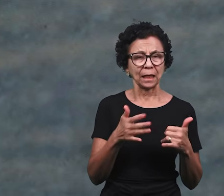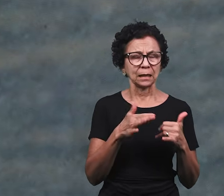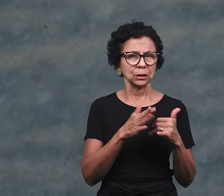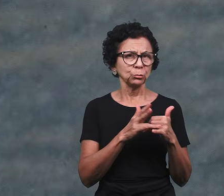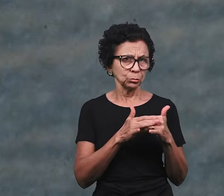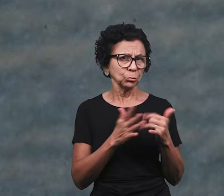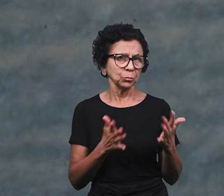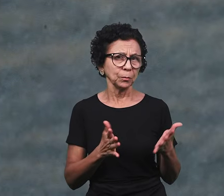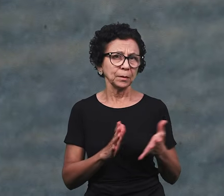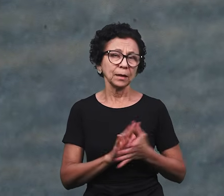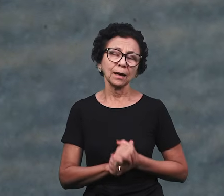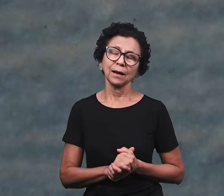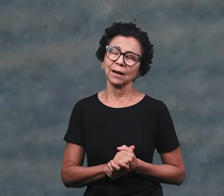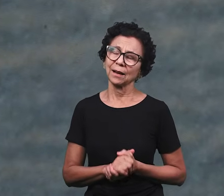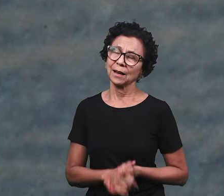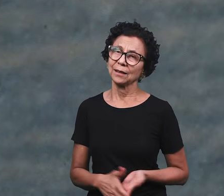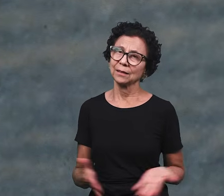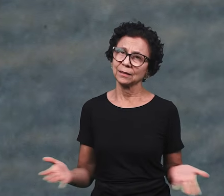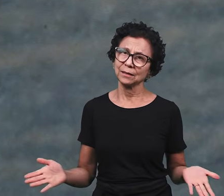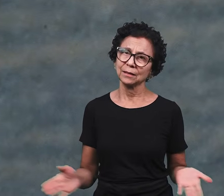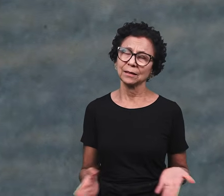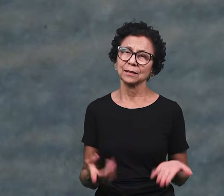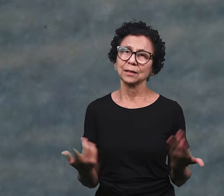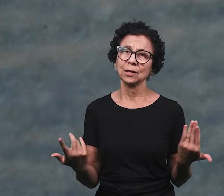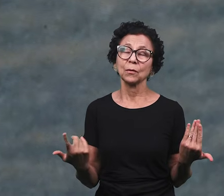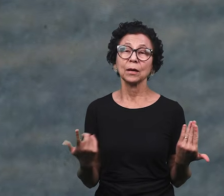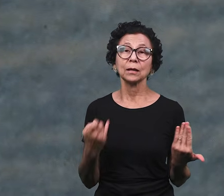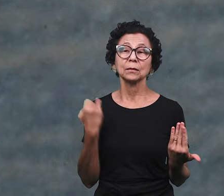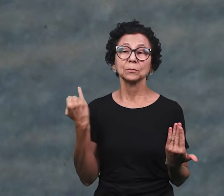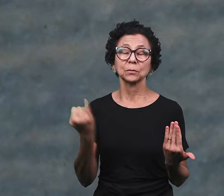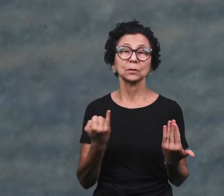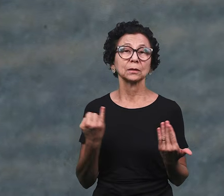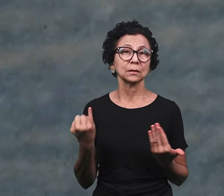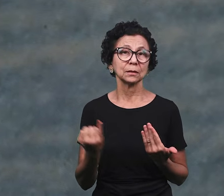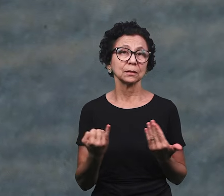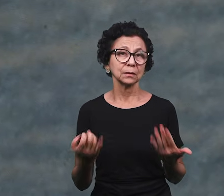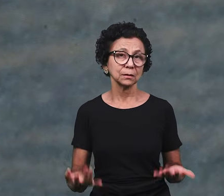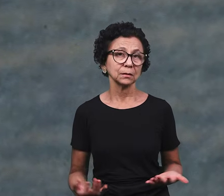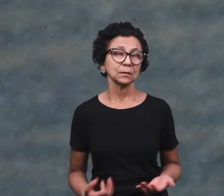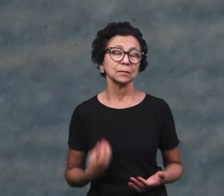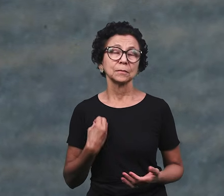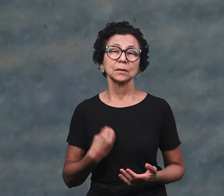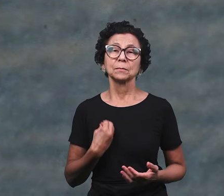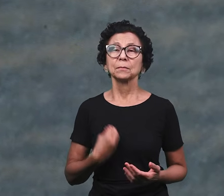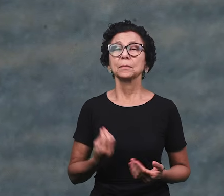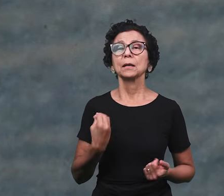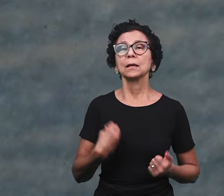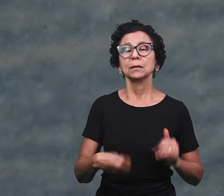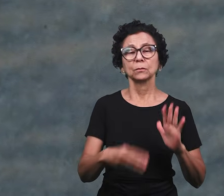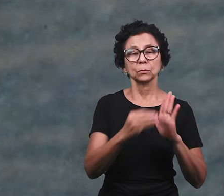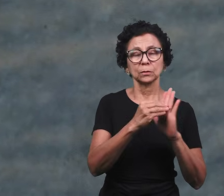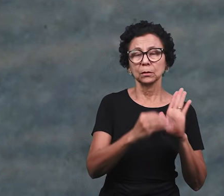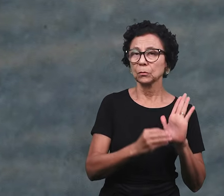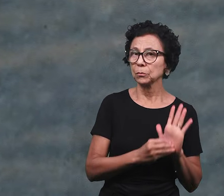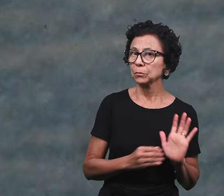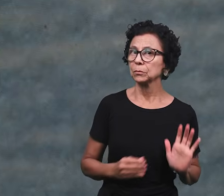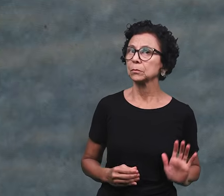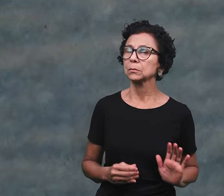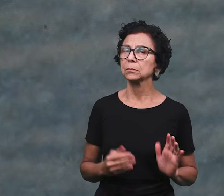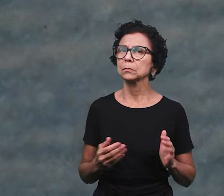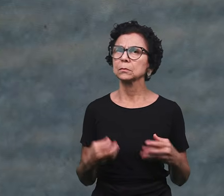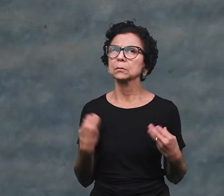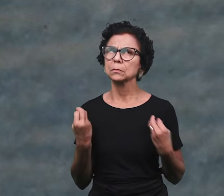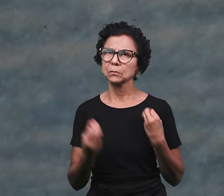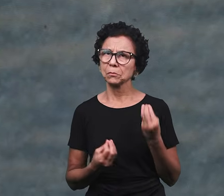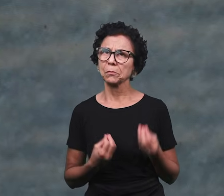você não pode deixar de participar com a gente desse programa, desse conteúdo, desse